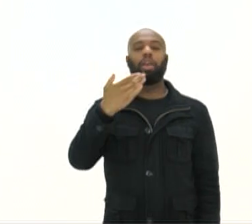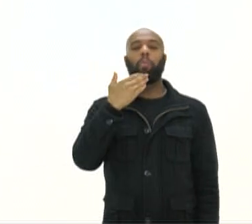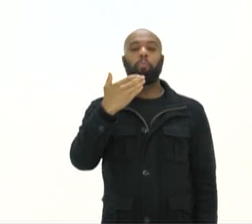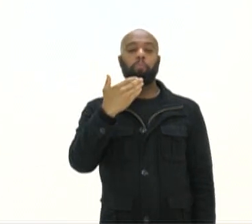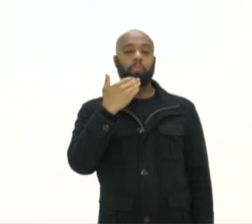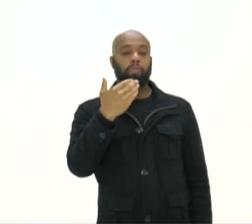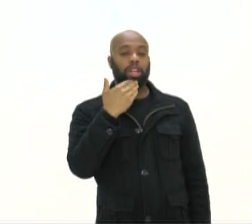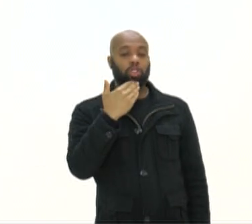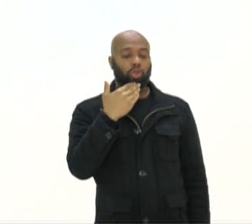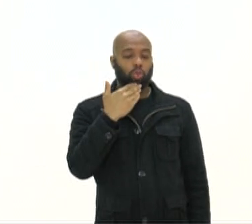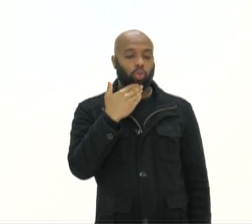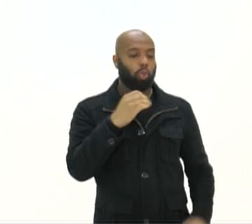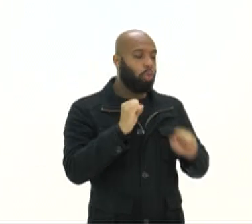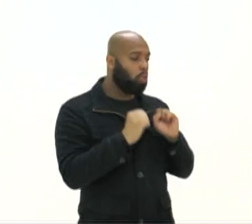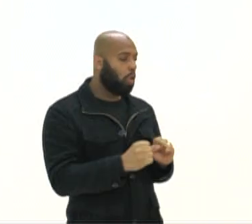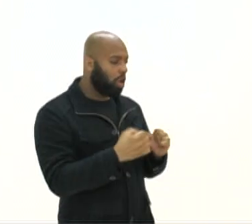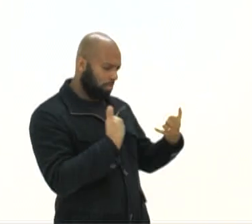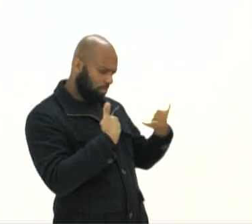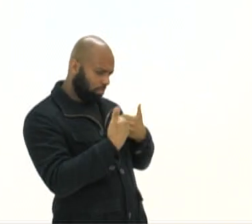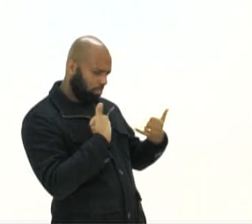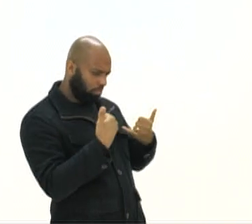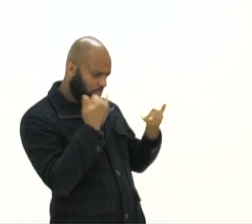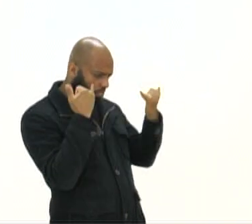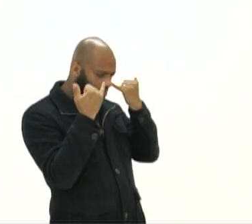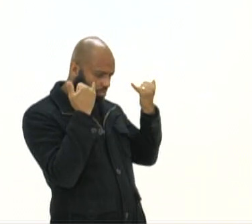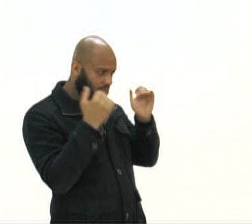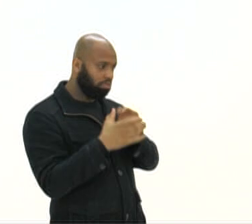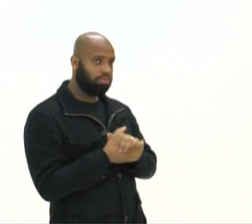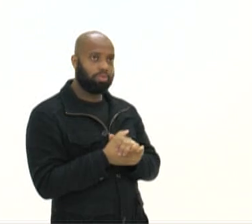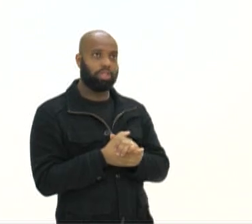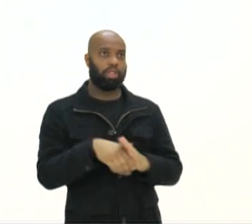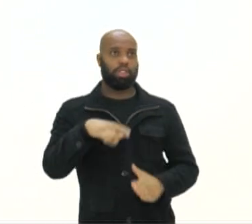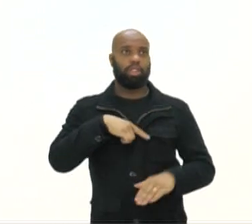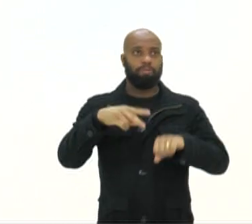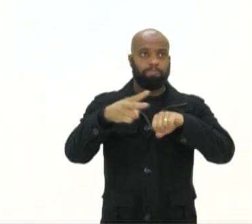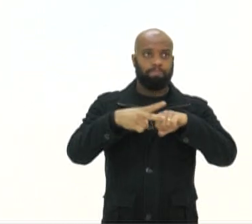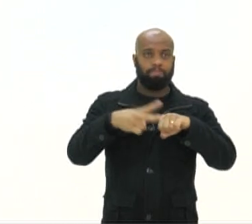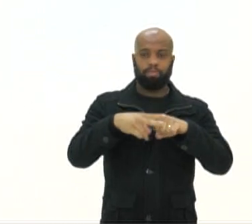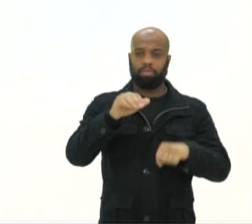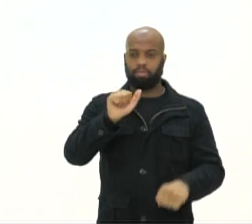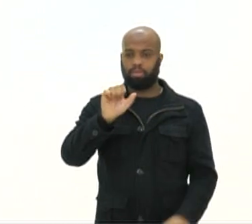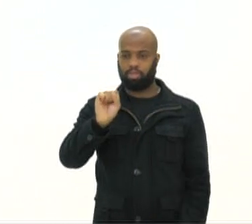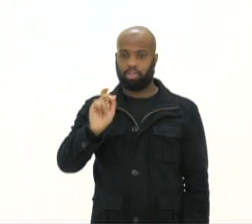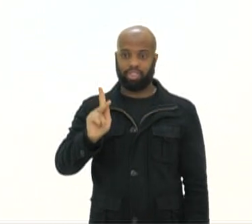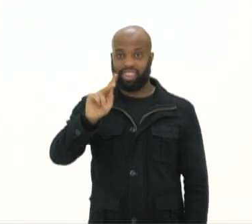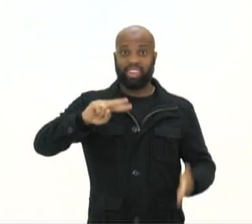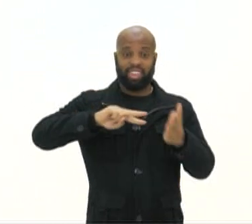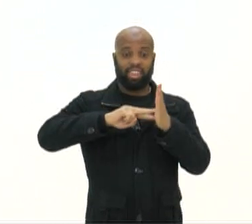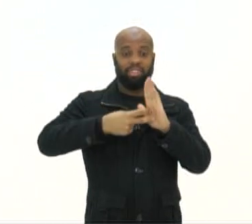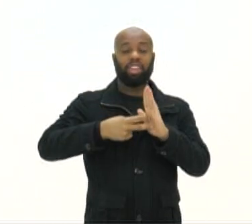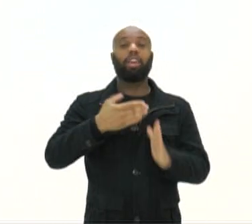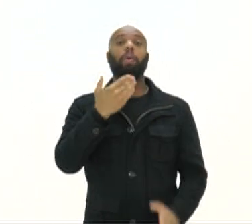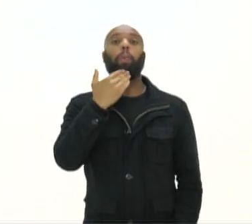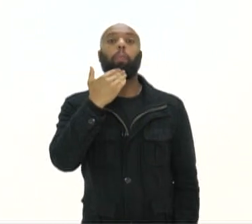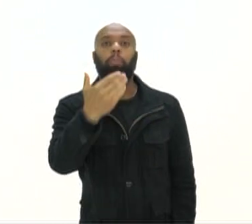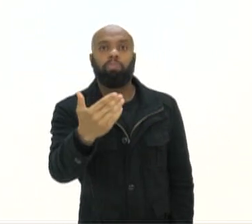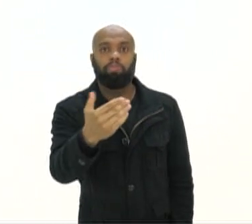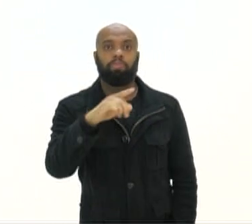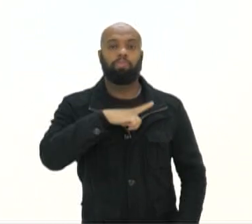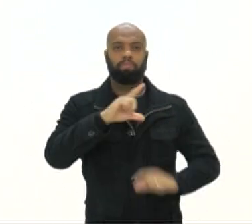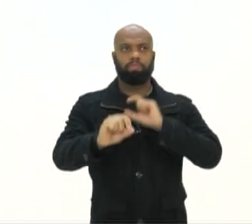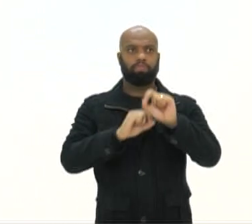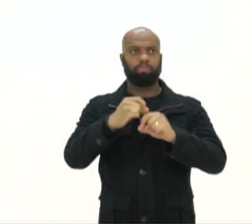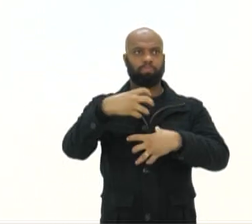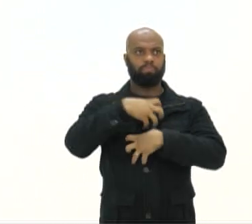homem informação. O verbo ask, que significa pedir, é bitransitivo.